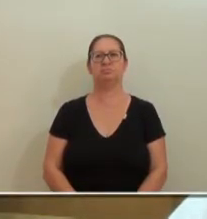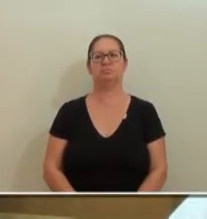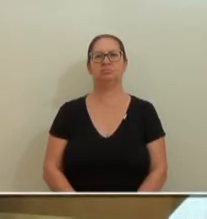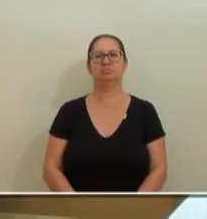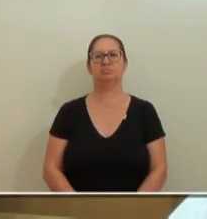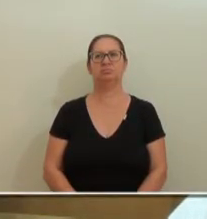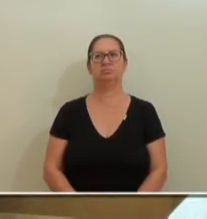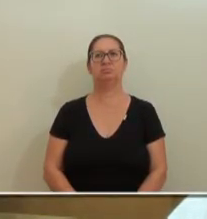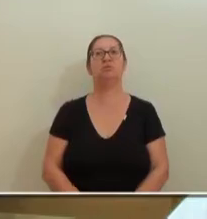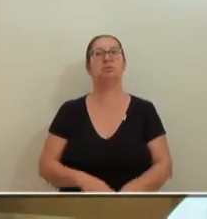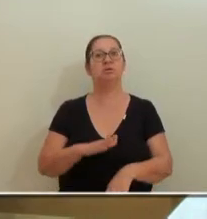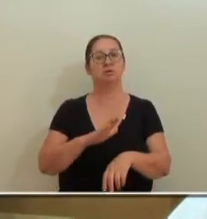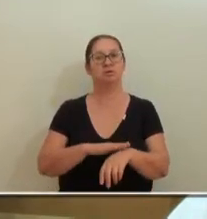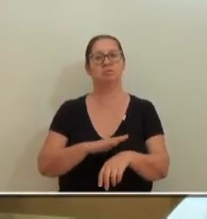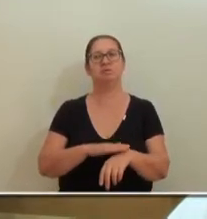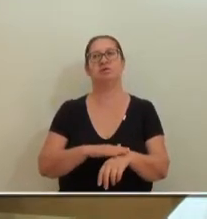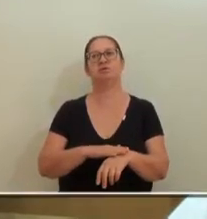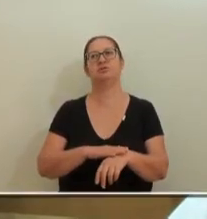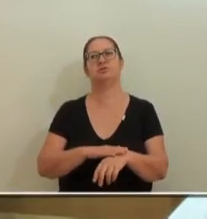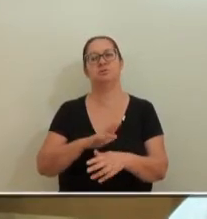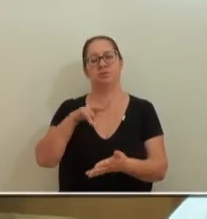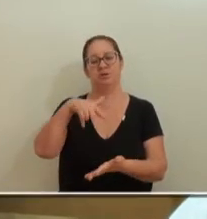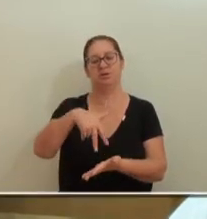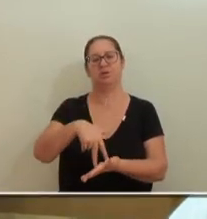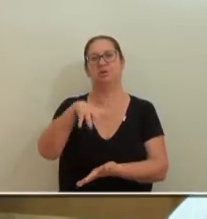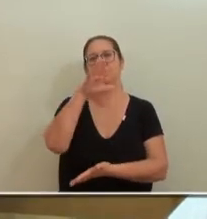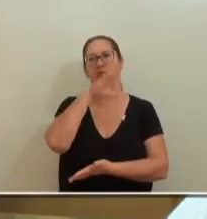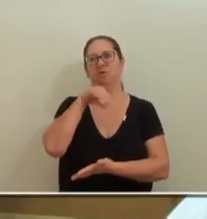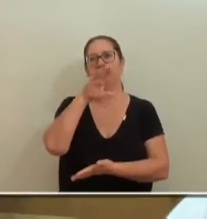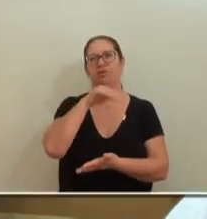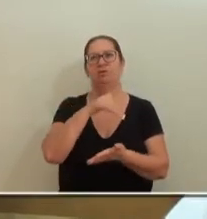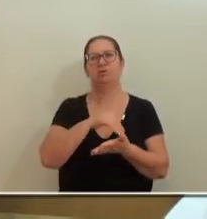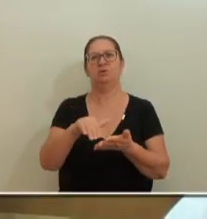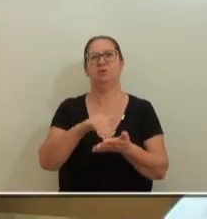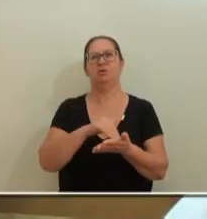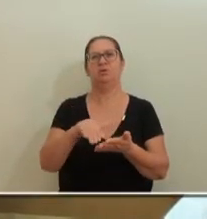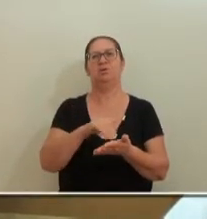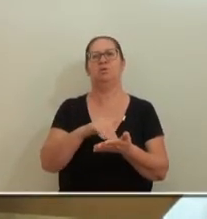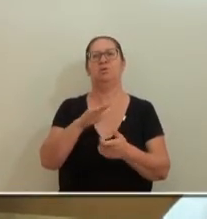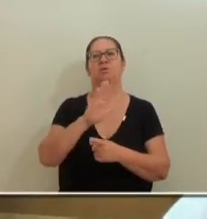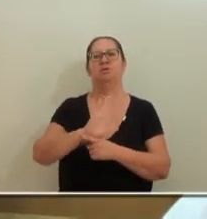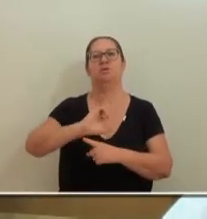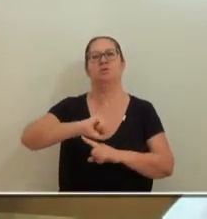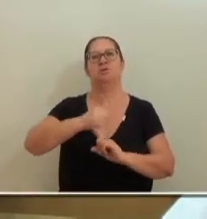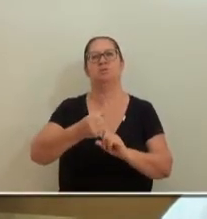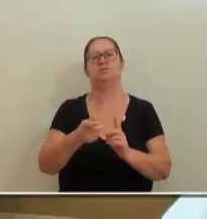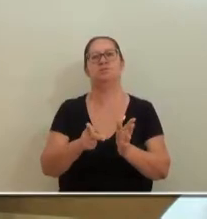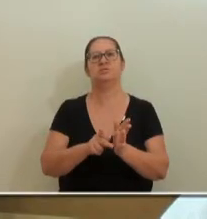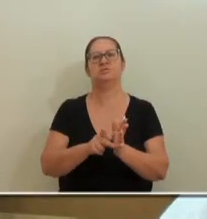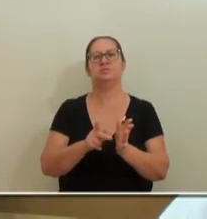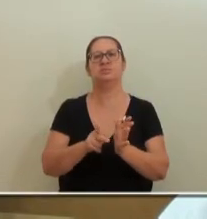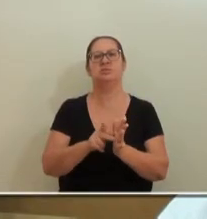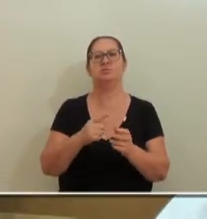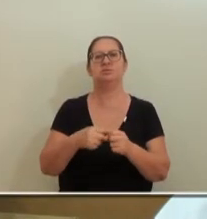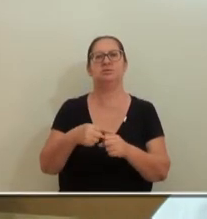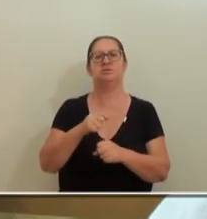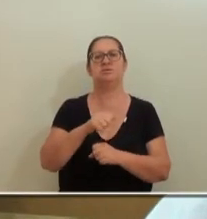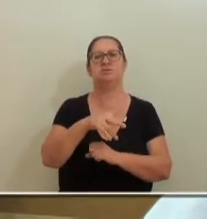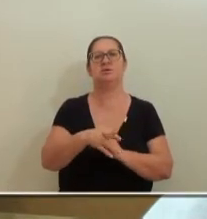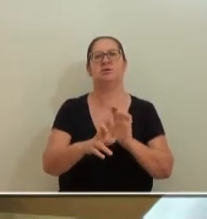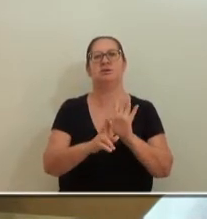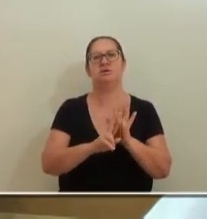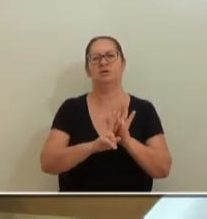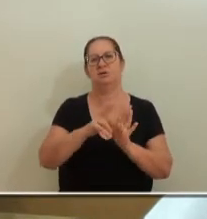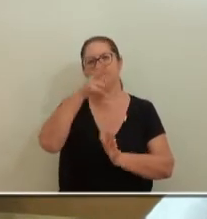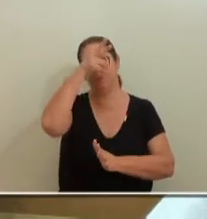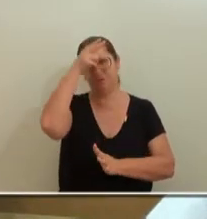Convido também, neste momento, para que faça uso da tribuna, o secretário municipal de Assistência Social do município de Foz do Iguaçu, nesse ato representando o prefeito municipal,